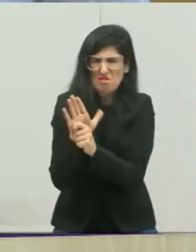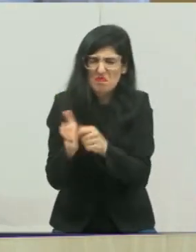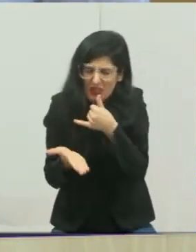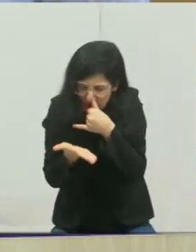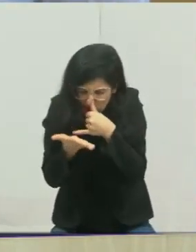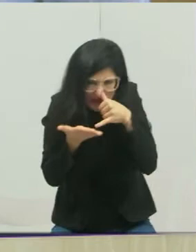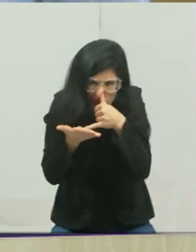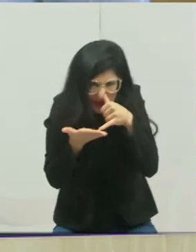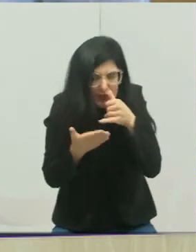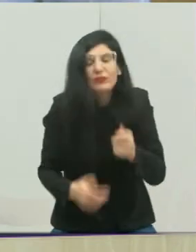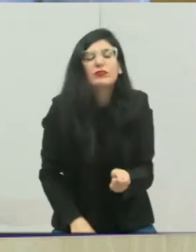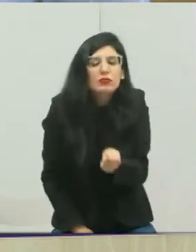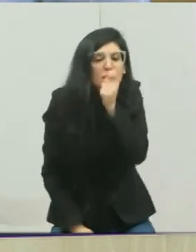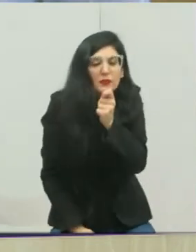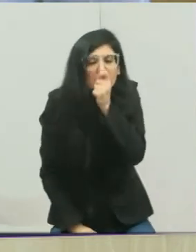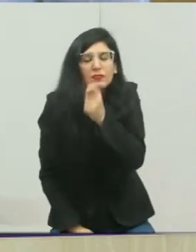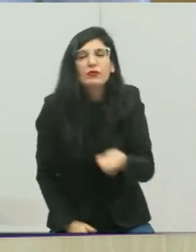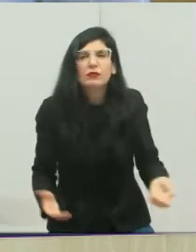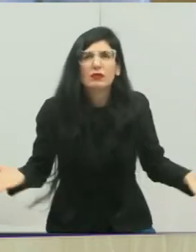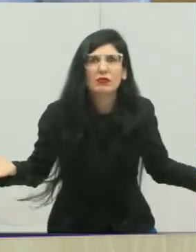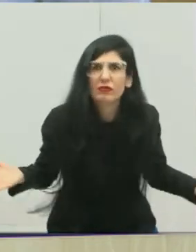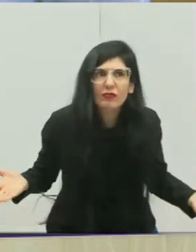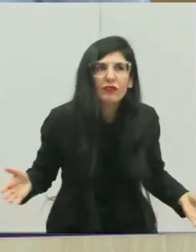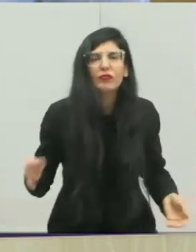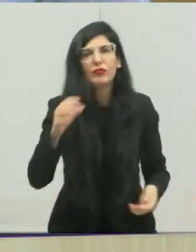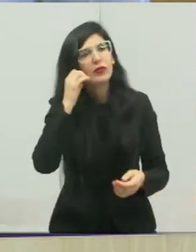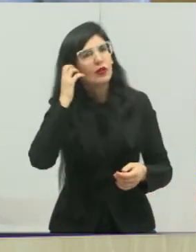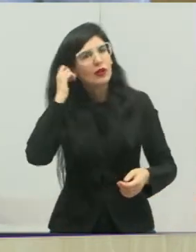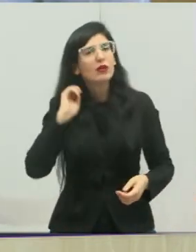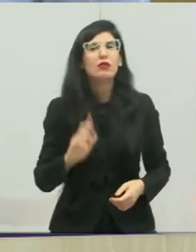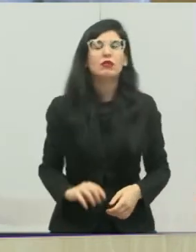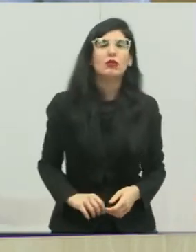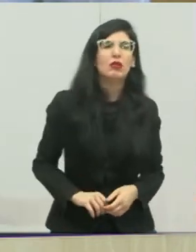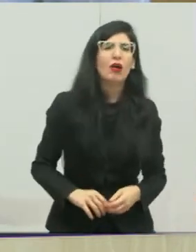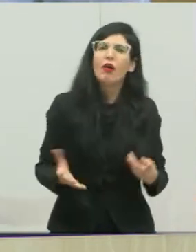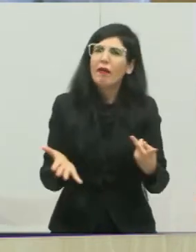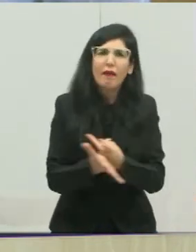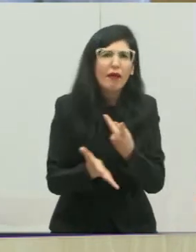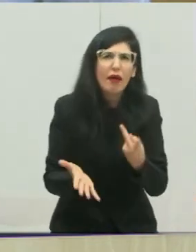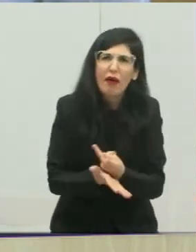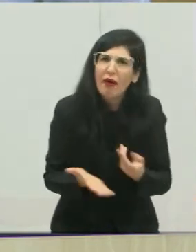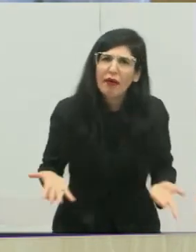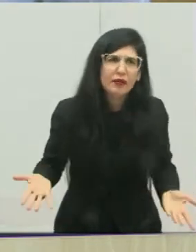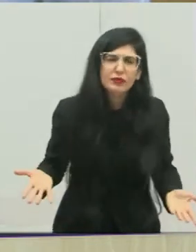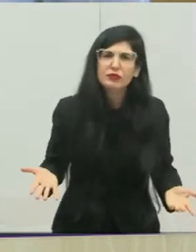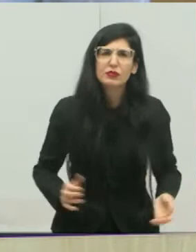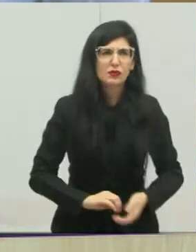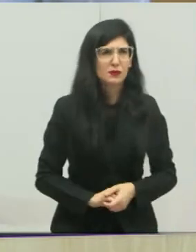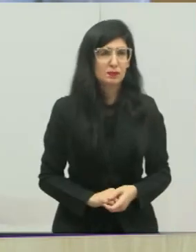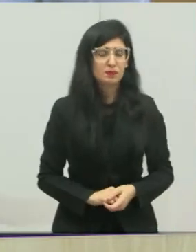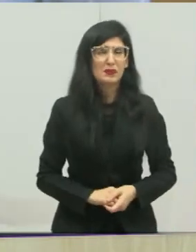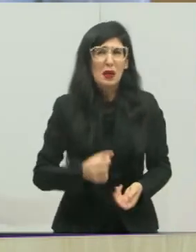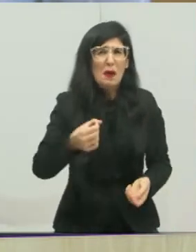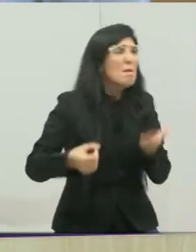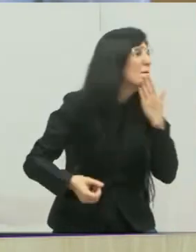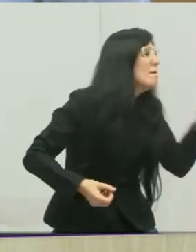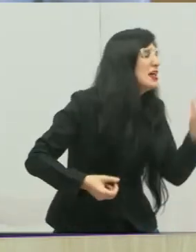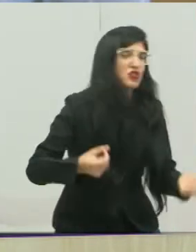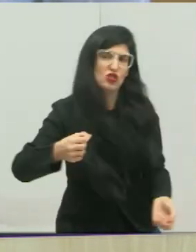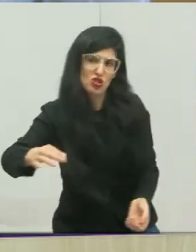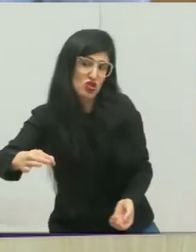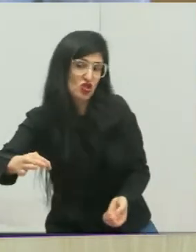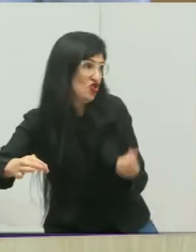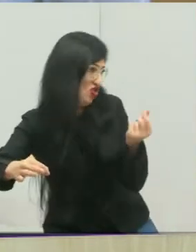suprir sua alimentação mínima e o consumo de material para sua dependência neste local, causando um point negativo que